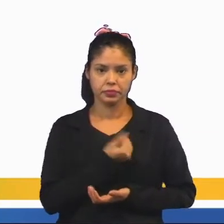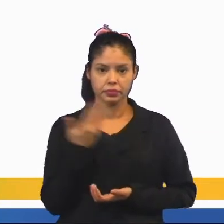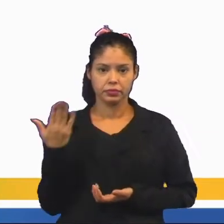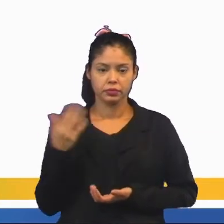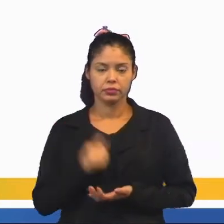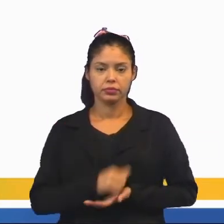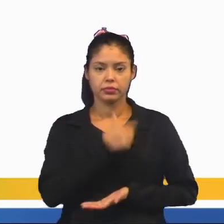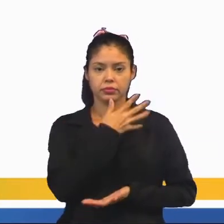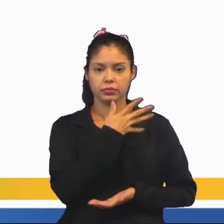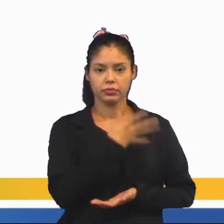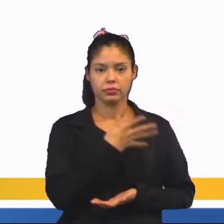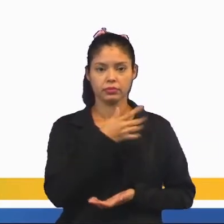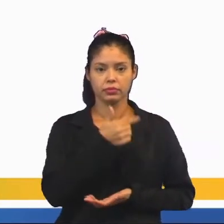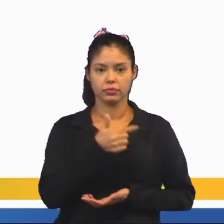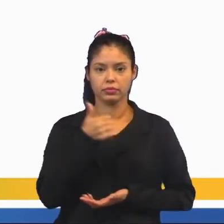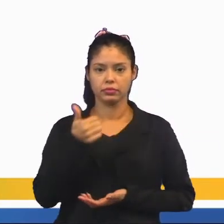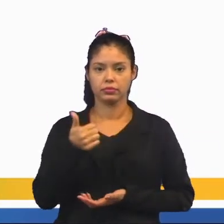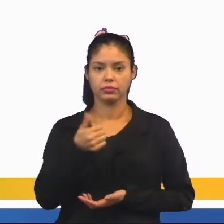deu para formar.